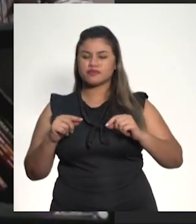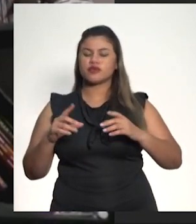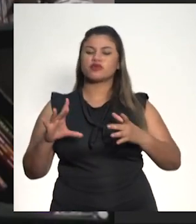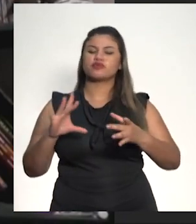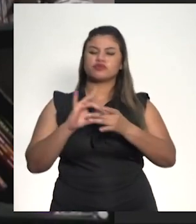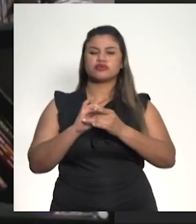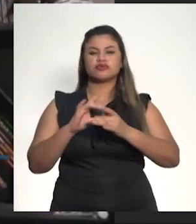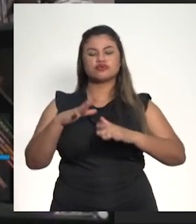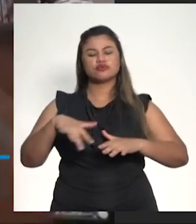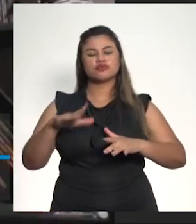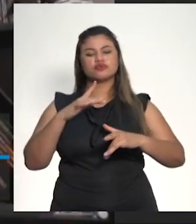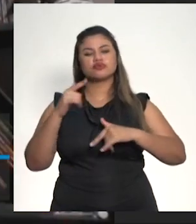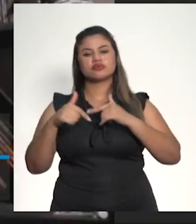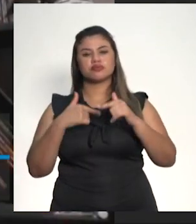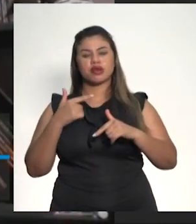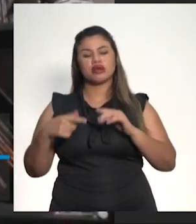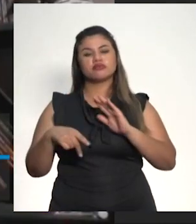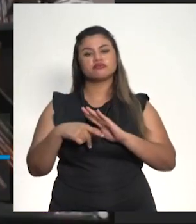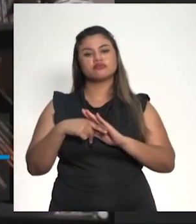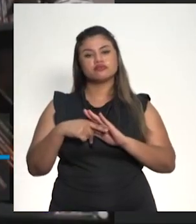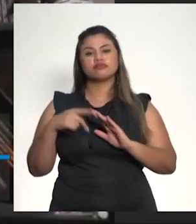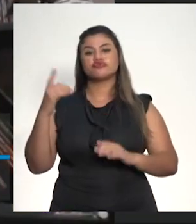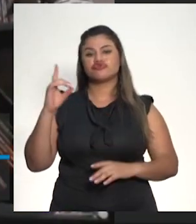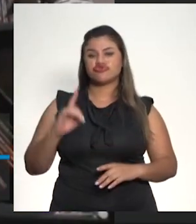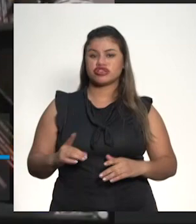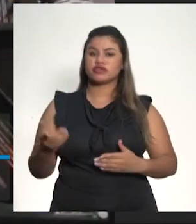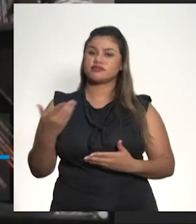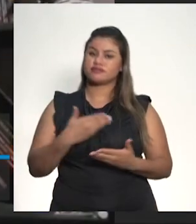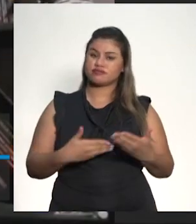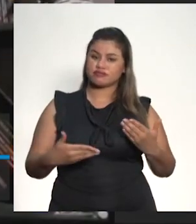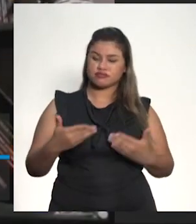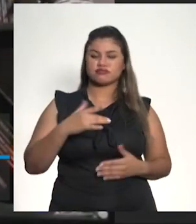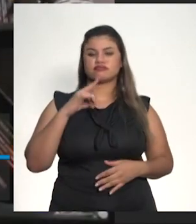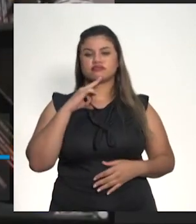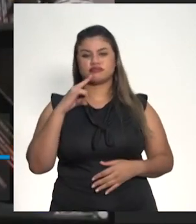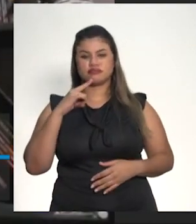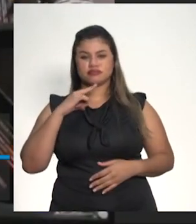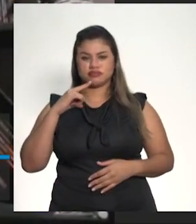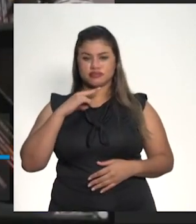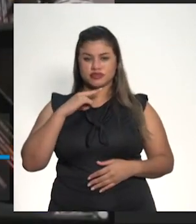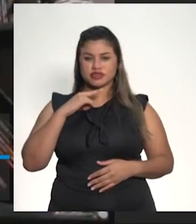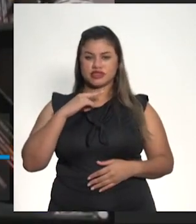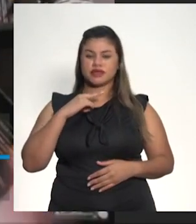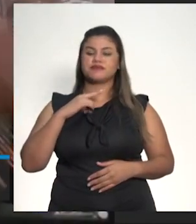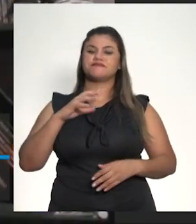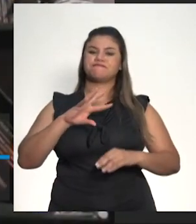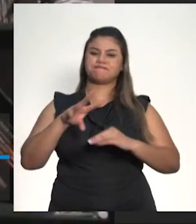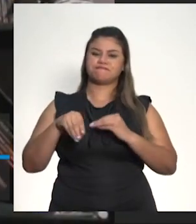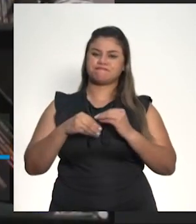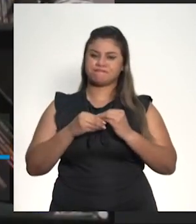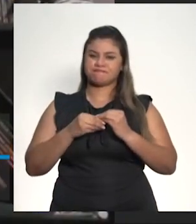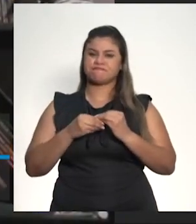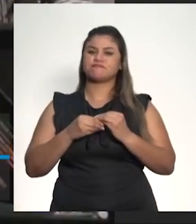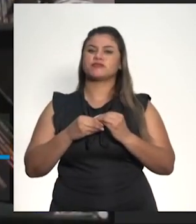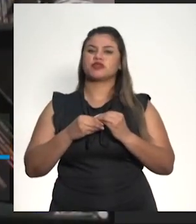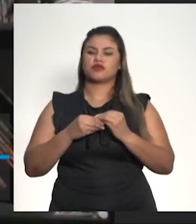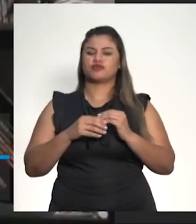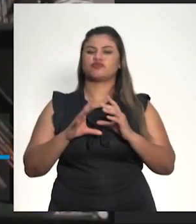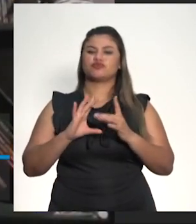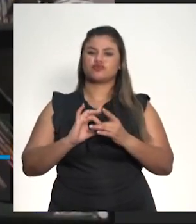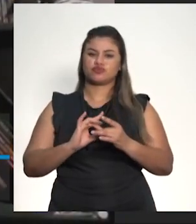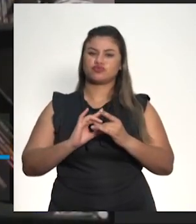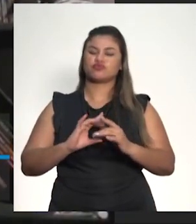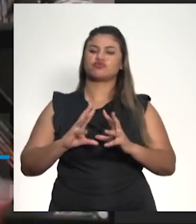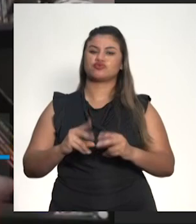todos os trabalhadores, porque muitos direitos são compartilhados e eles justamente, né, eles agregam esse conjunto de todos esses